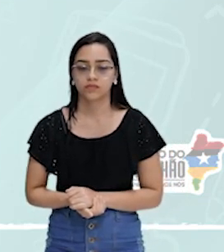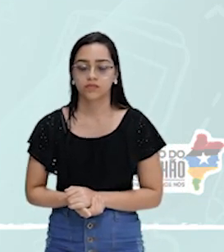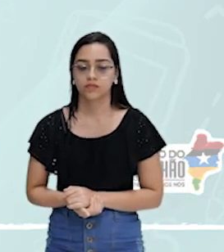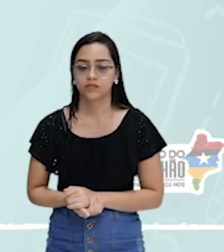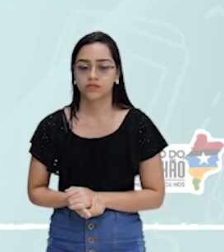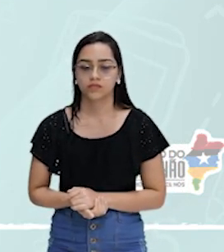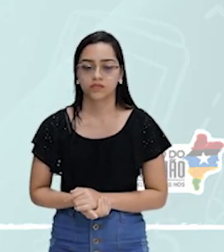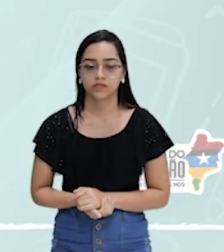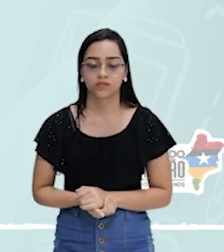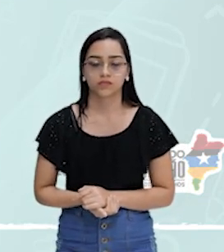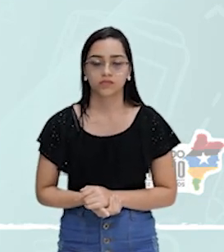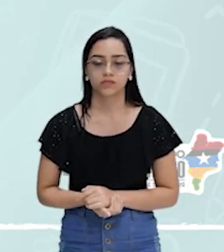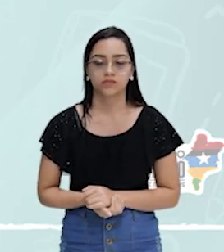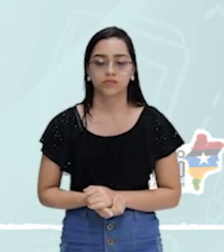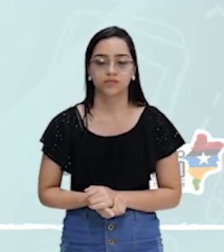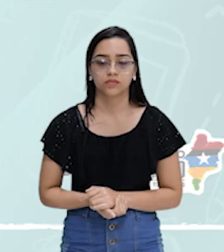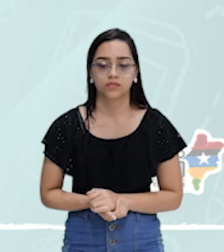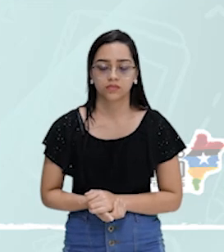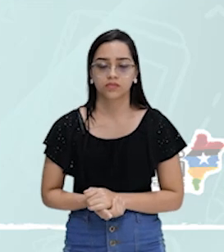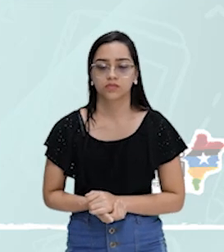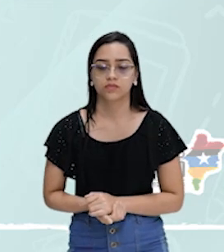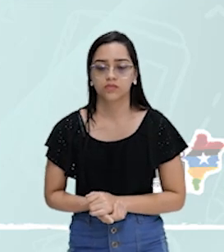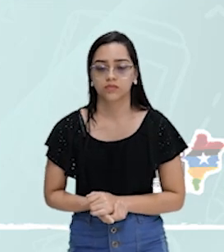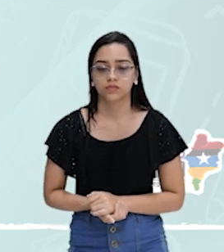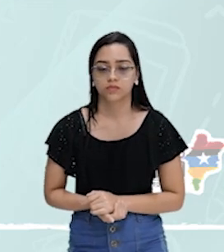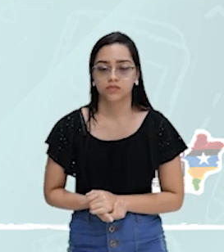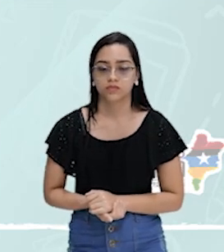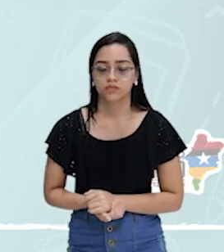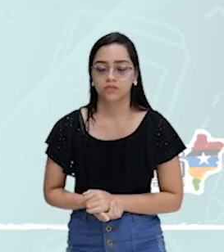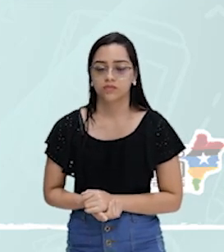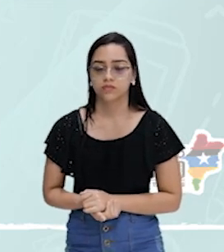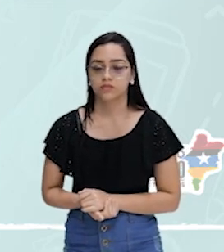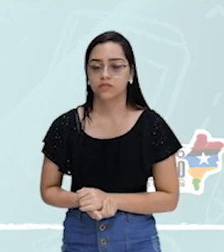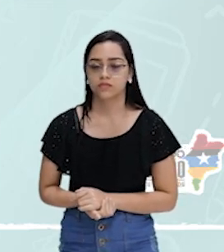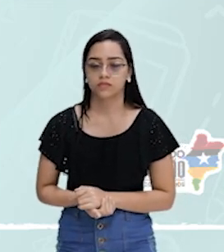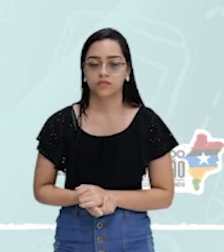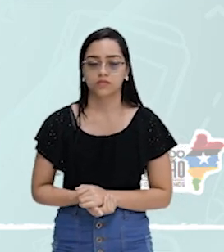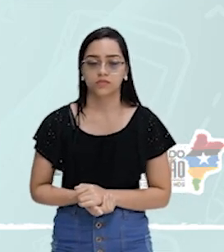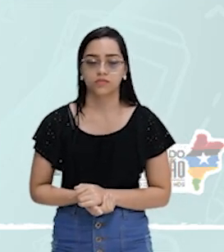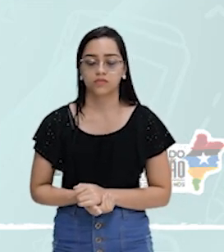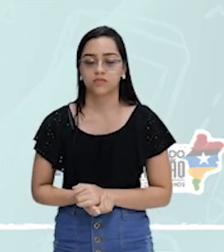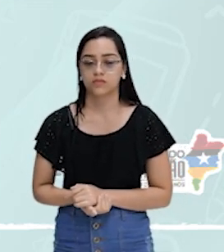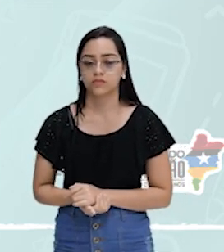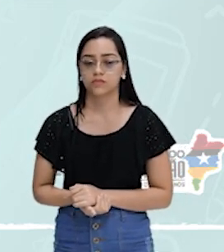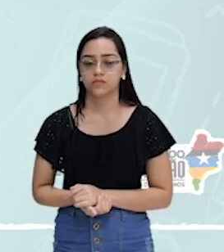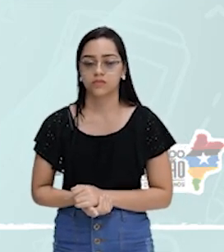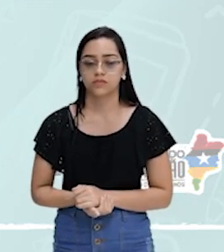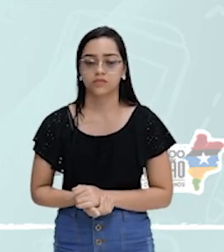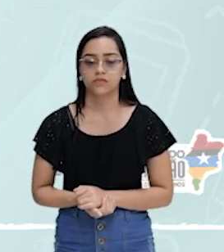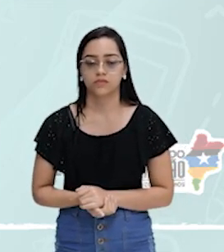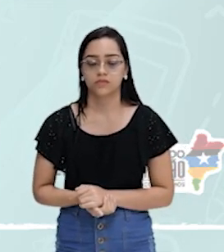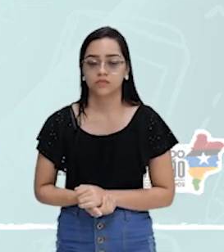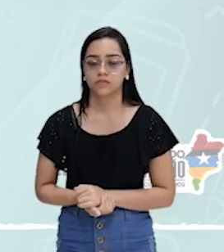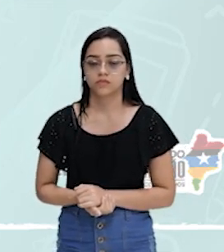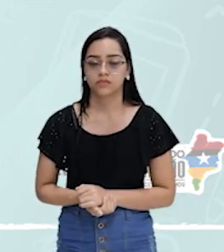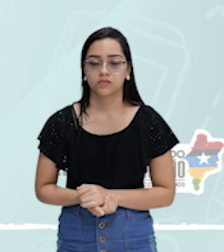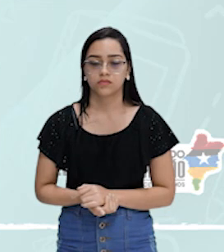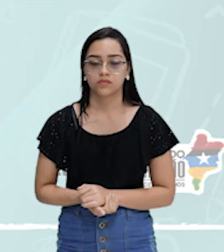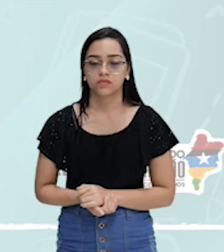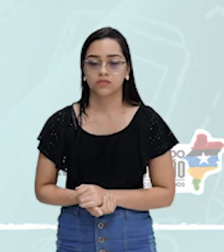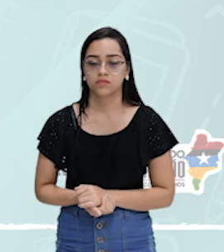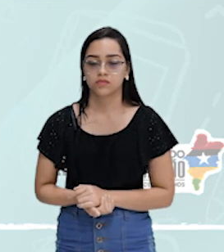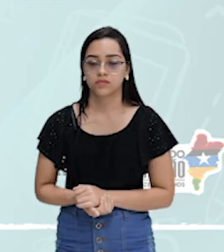de Azevedo, procuraram não ser muito radicais e conciliar expectativas românticas do público e as